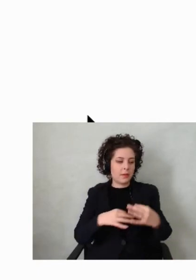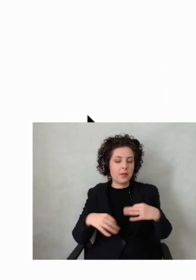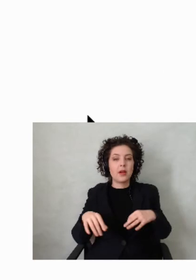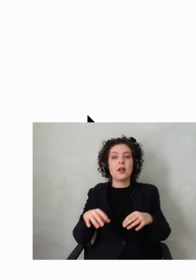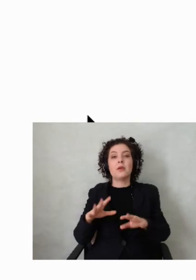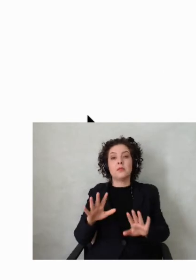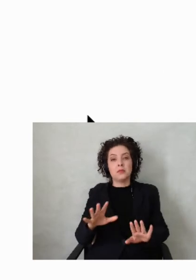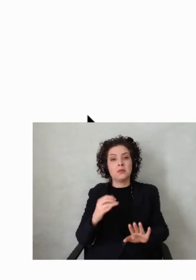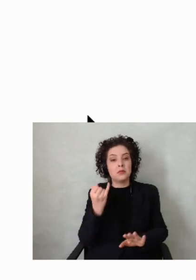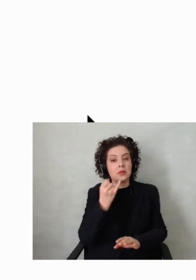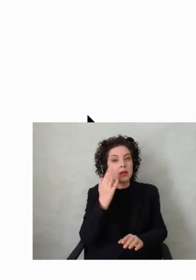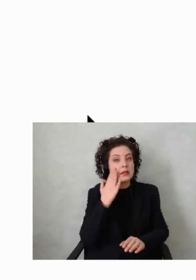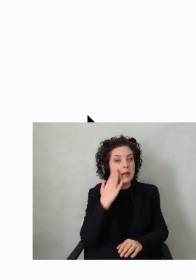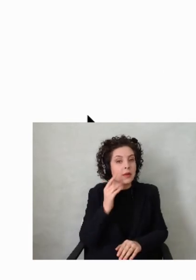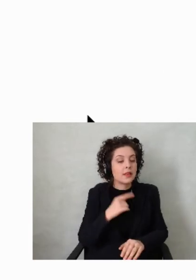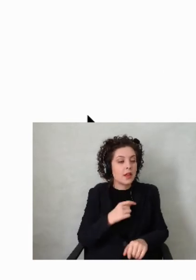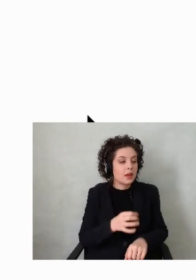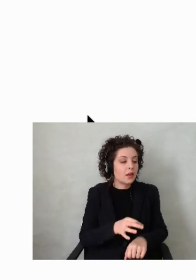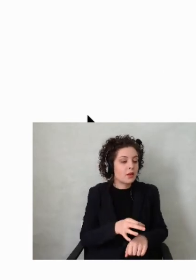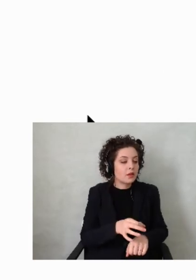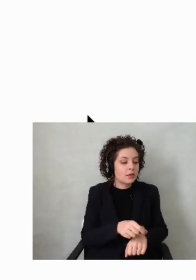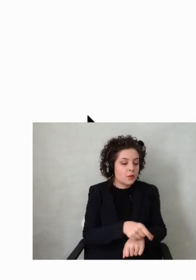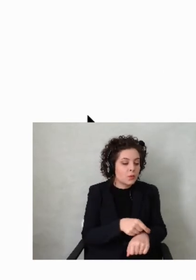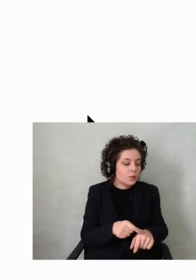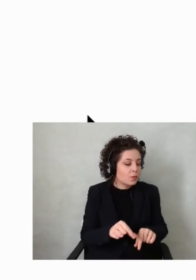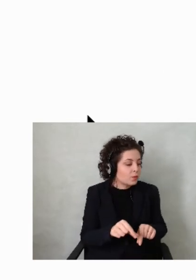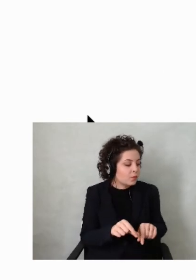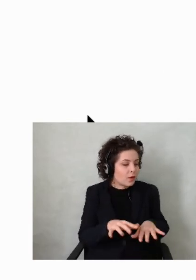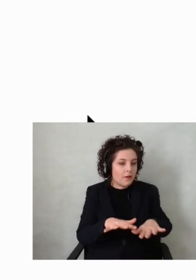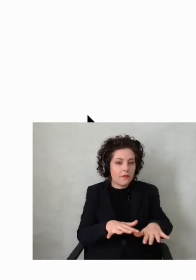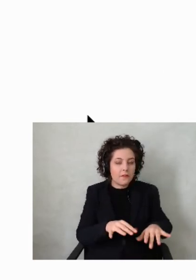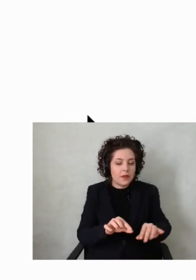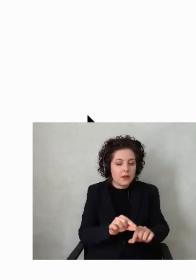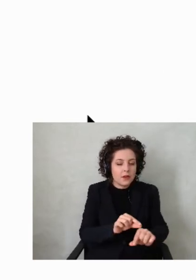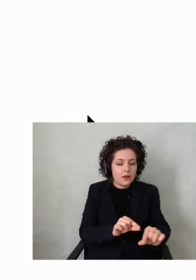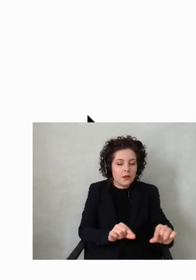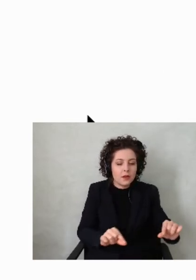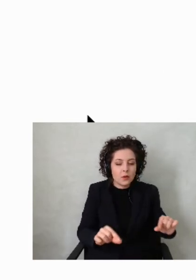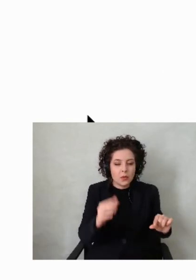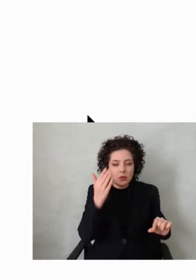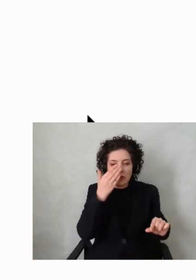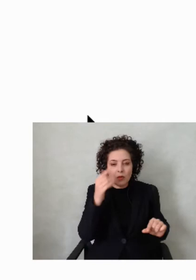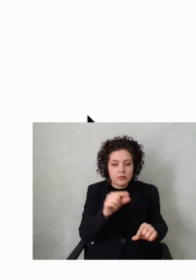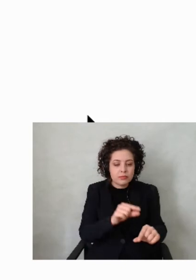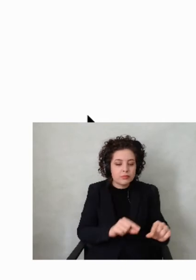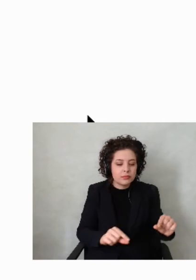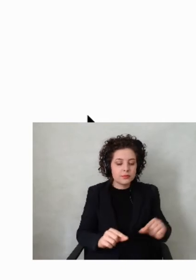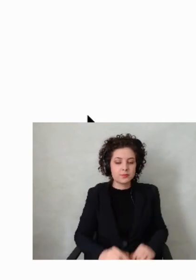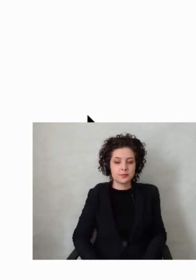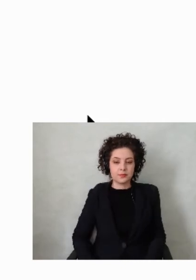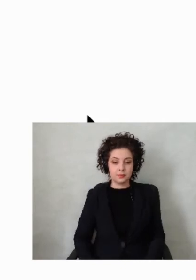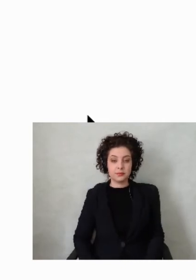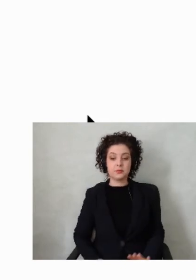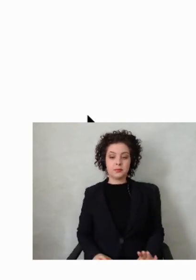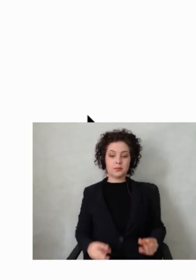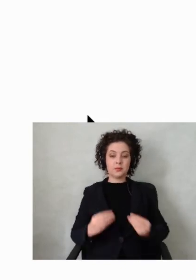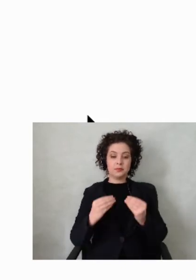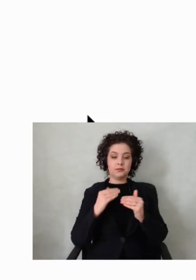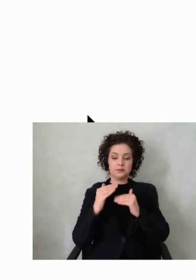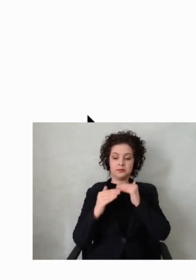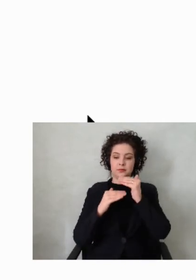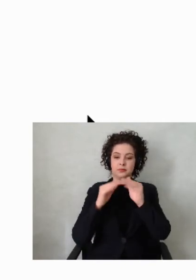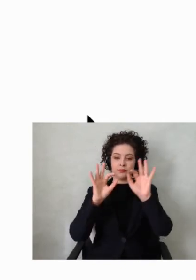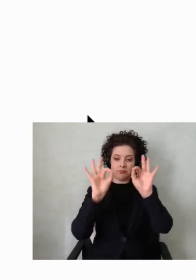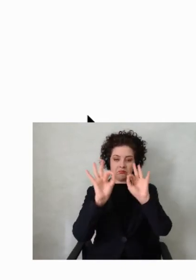vai uma proposta para a Unifesp, que seria o desenvolvimento, a formatação de